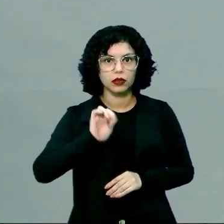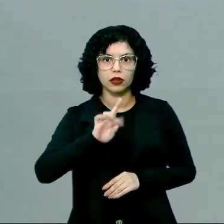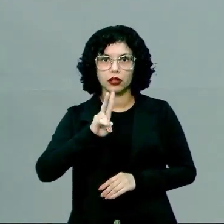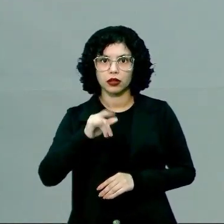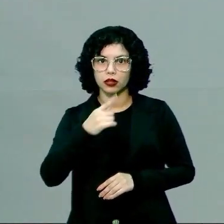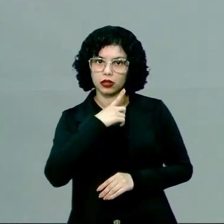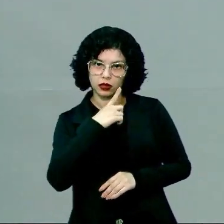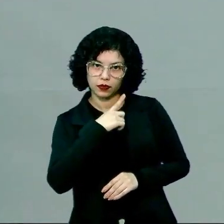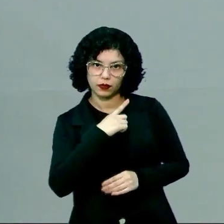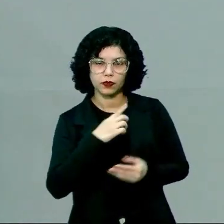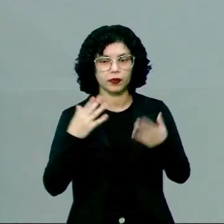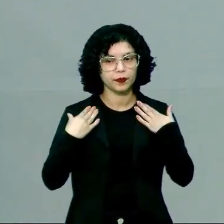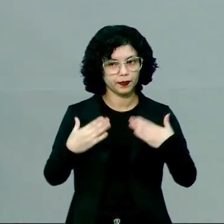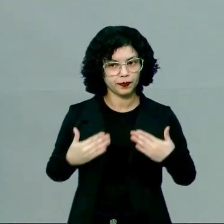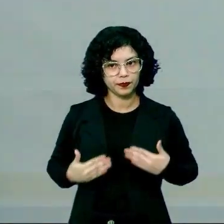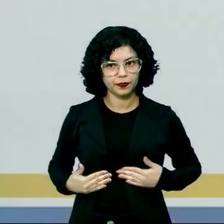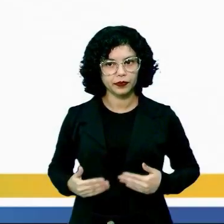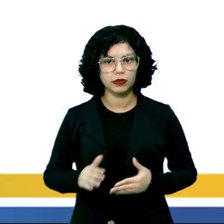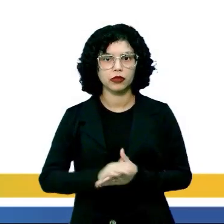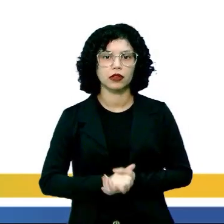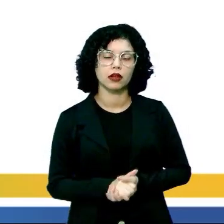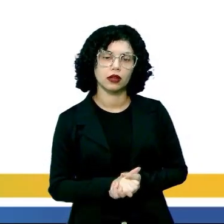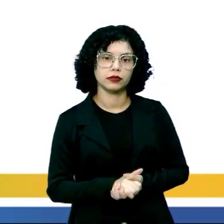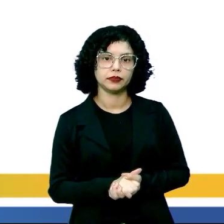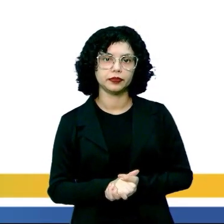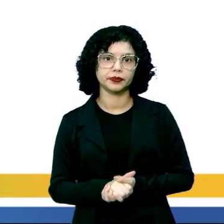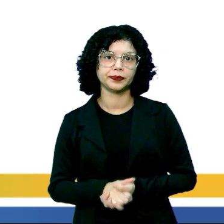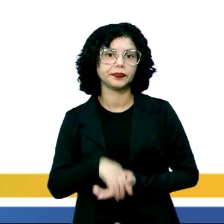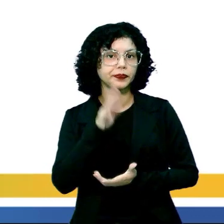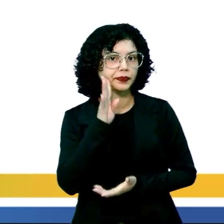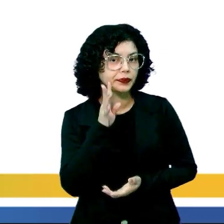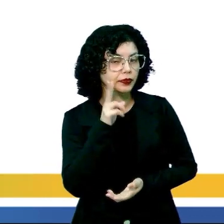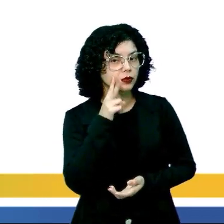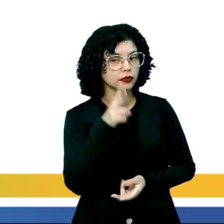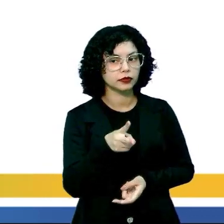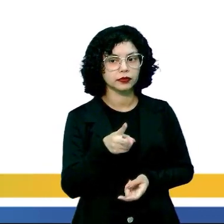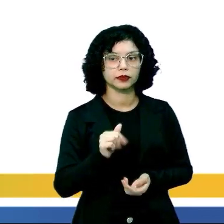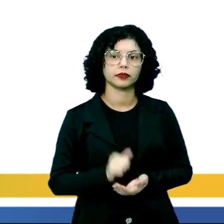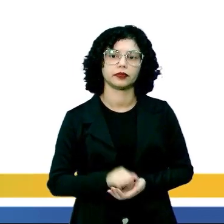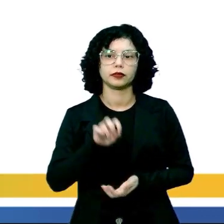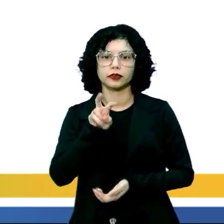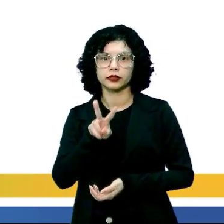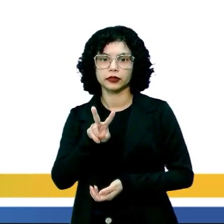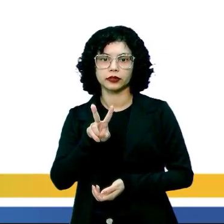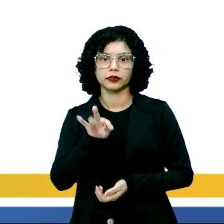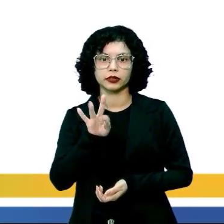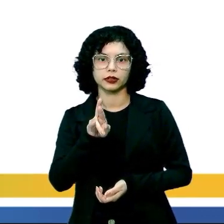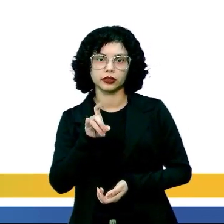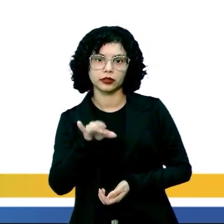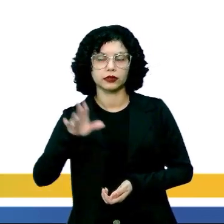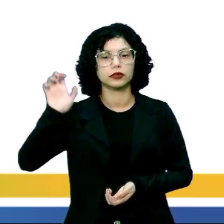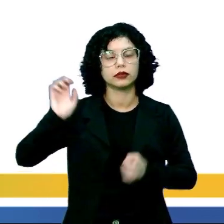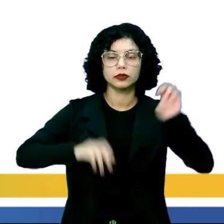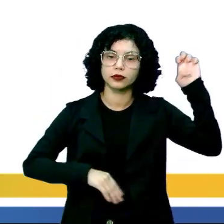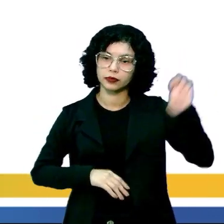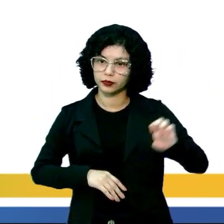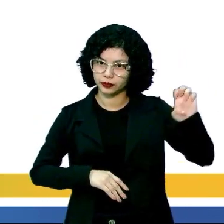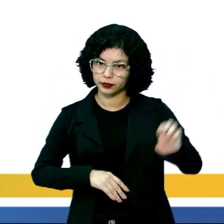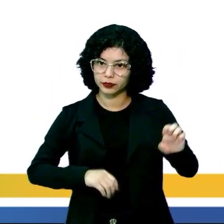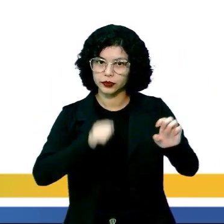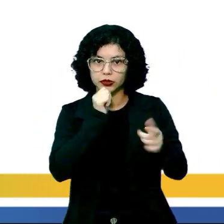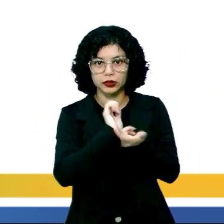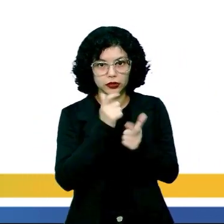artérias que temos no nosso corpo, tá? Uma coisa interessante também, na parte do ventrículo esquerdo, ele faz